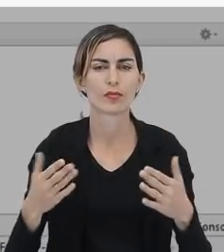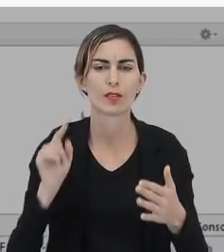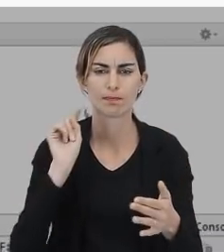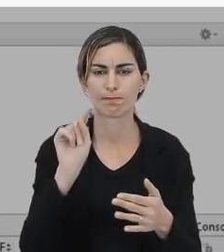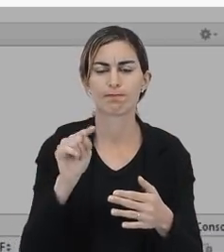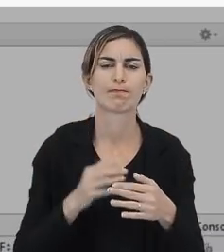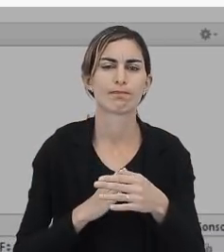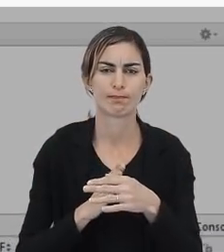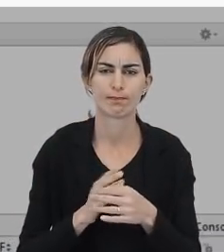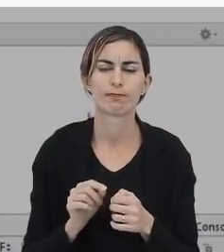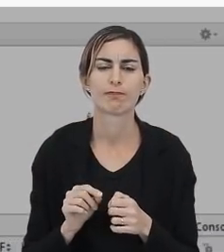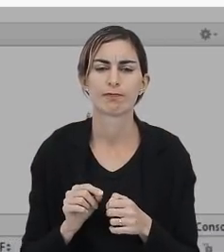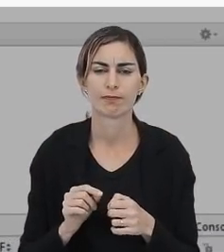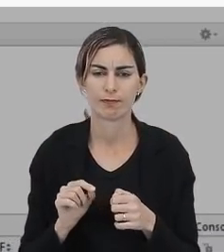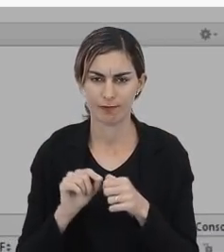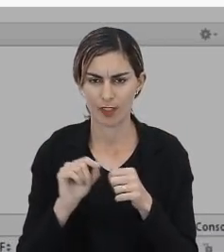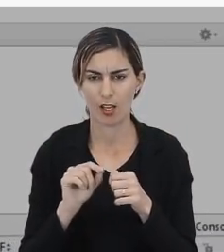aí executamos